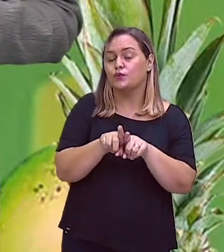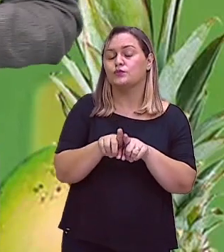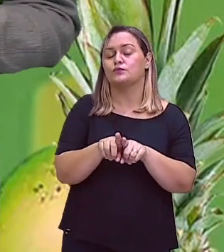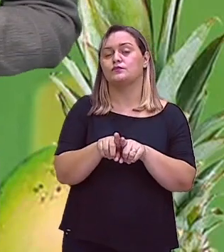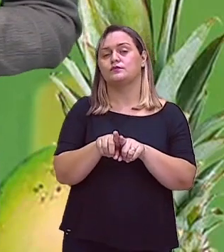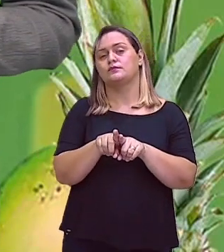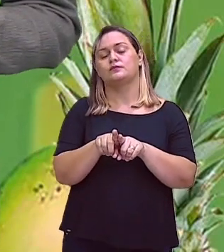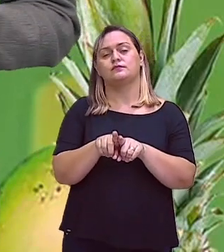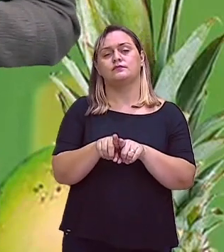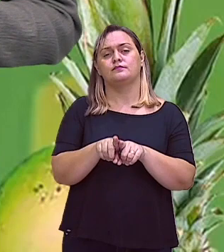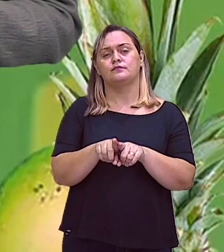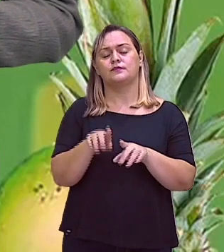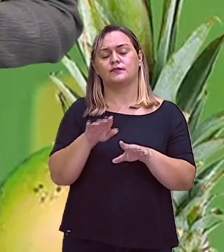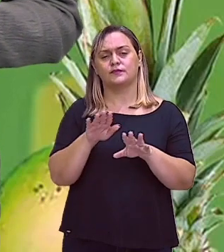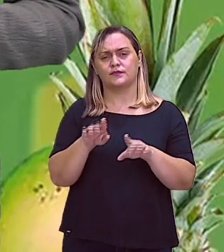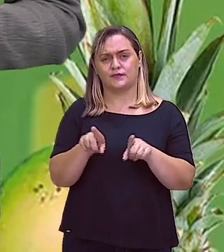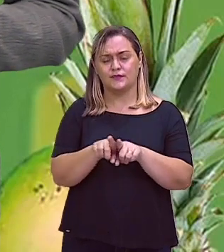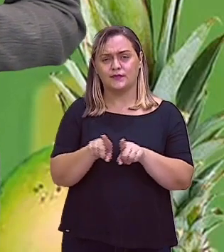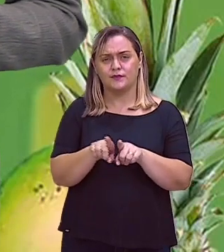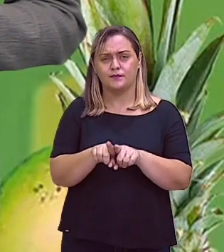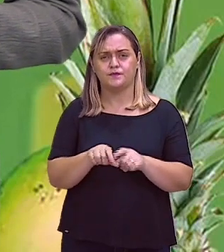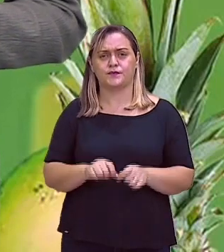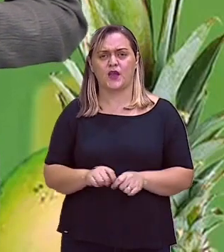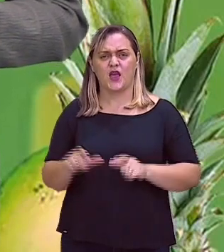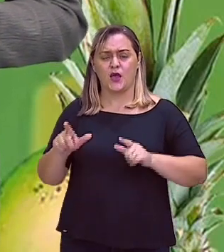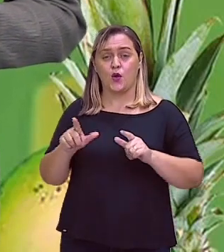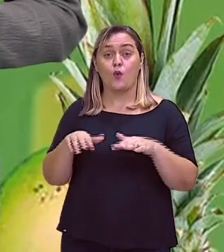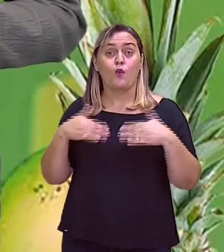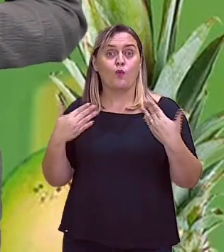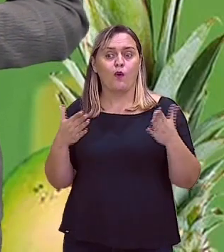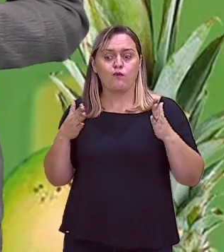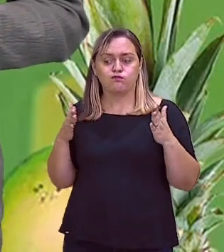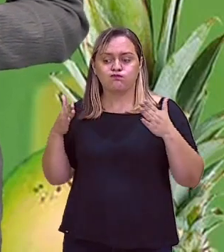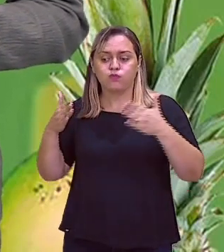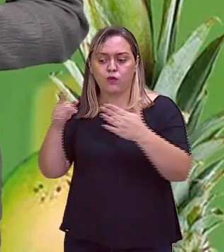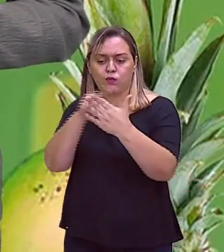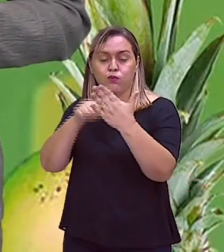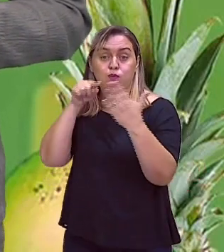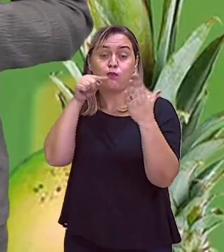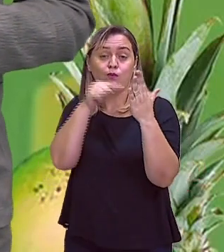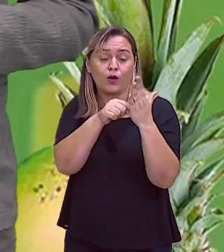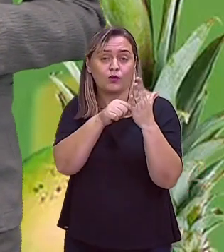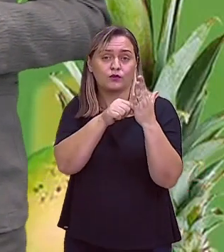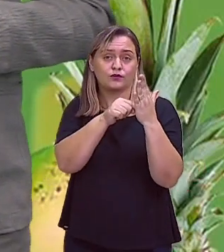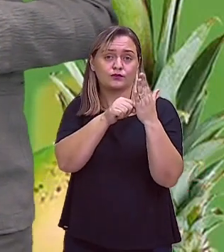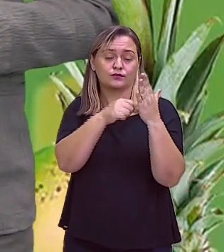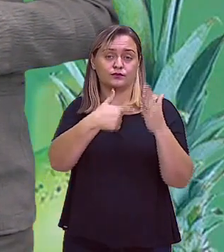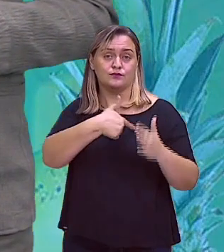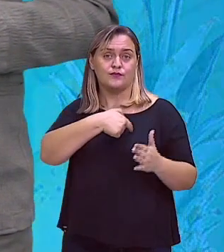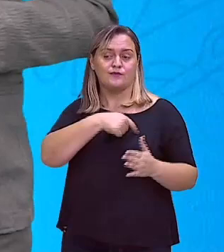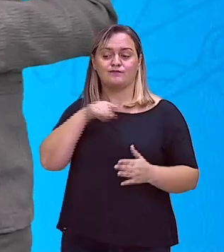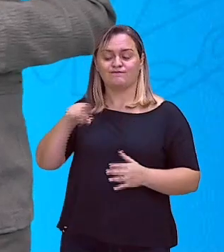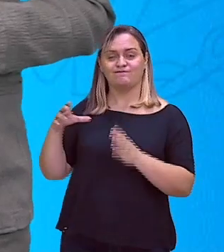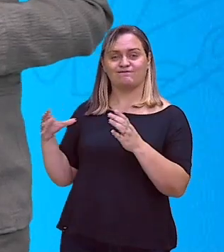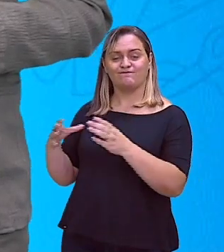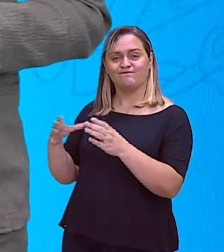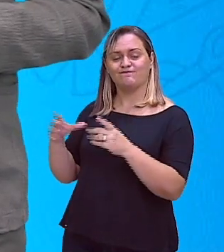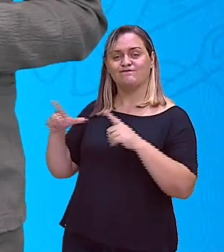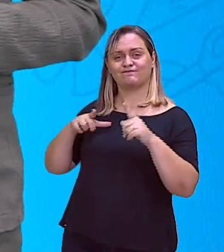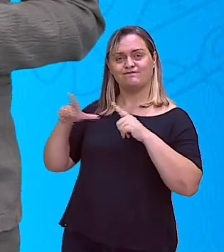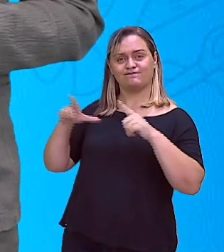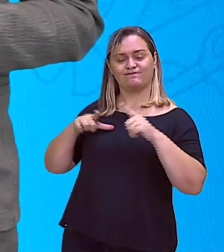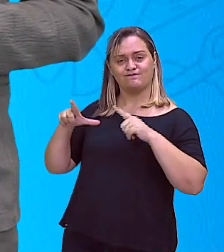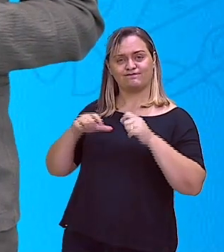tendo nos trabalhadores o seu grande alvo o fim do estado novo está relacionado diretamente com